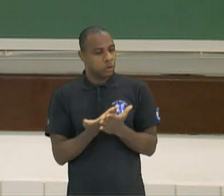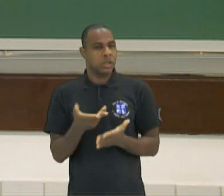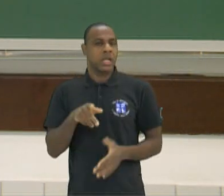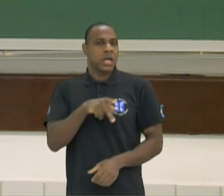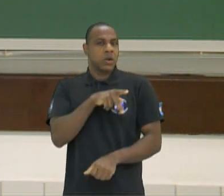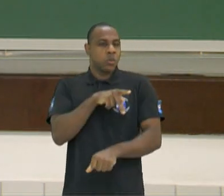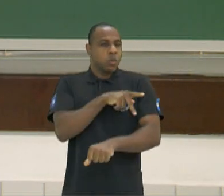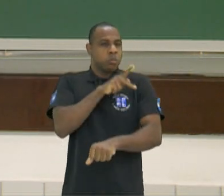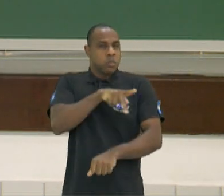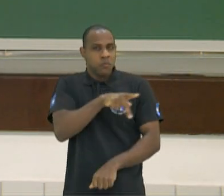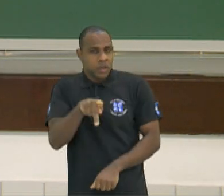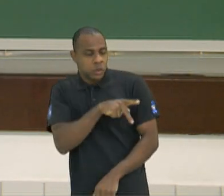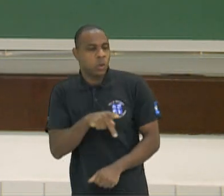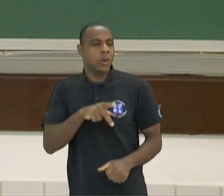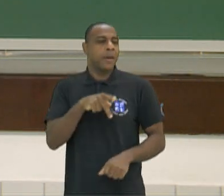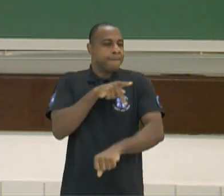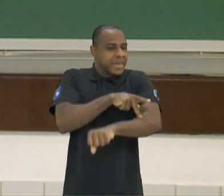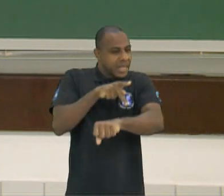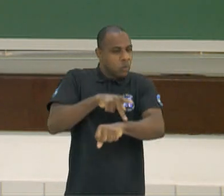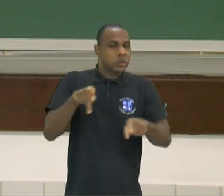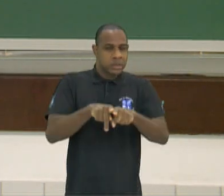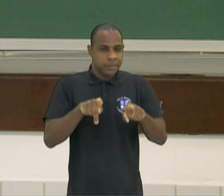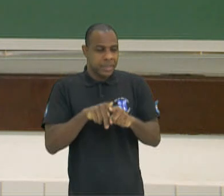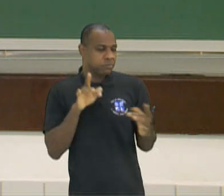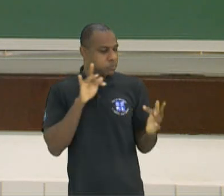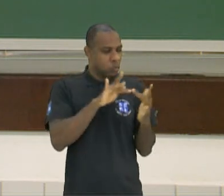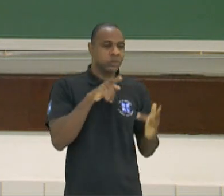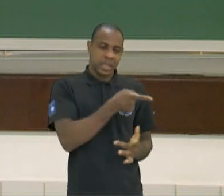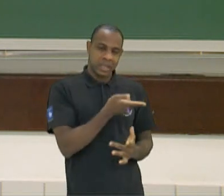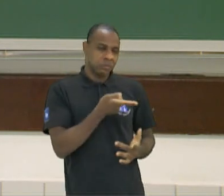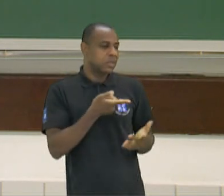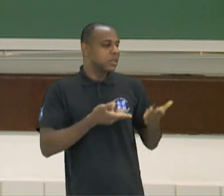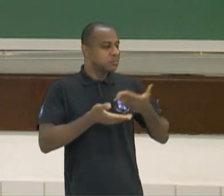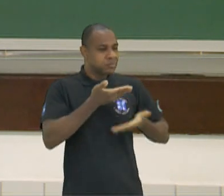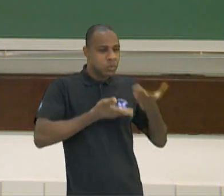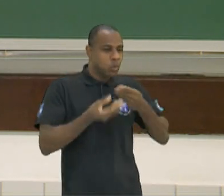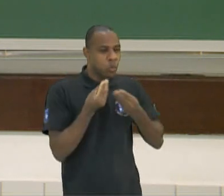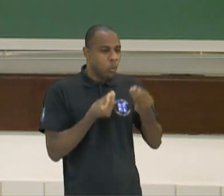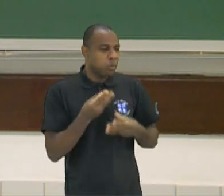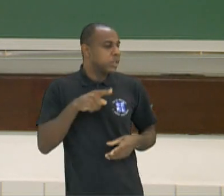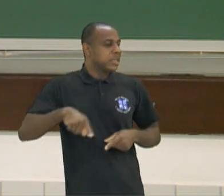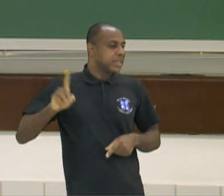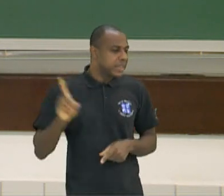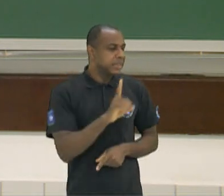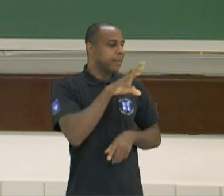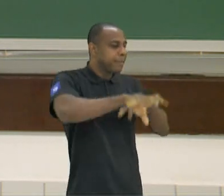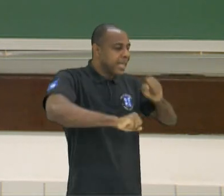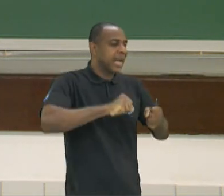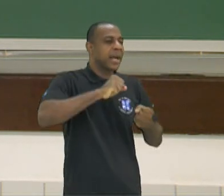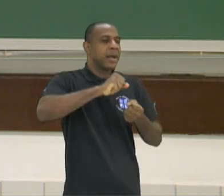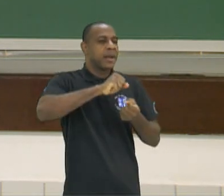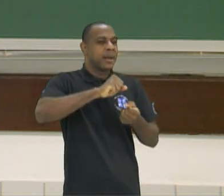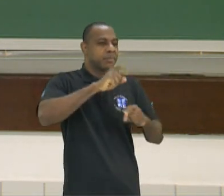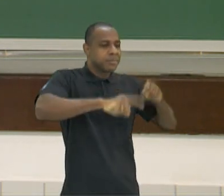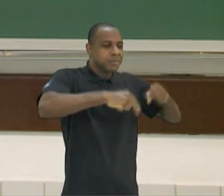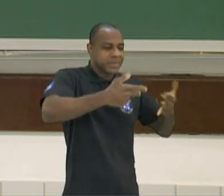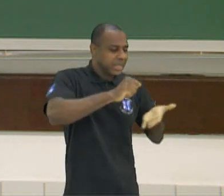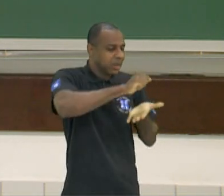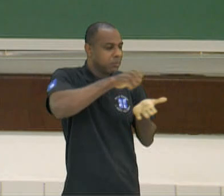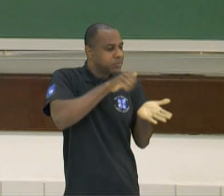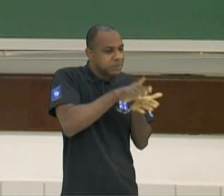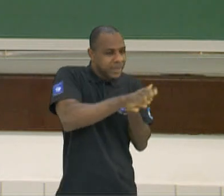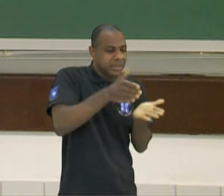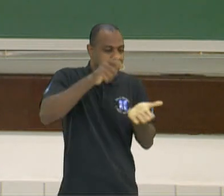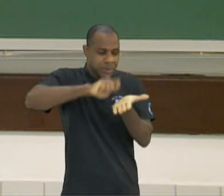caso vocês tenham dificuldade, porque as atividades do Classroom é o que vai computar as presenças para vocês, né? E entrem em contato com